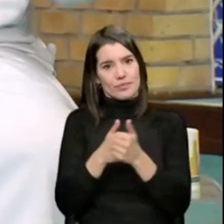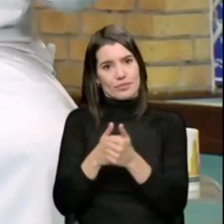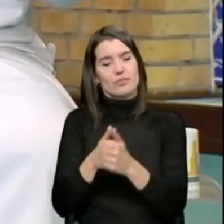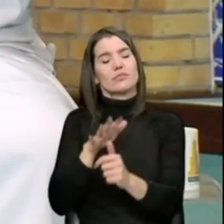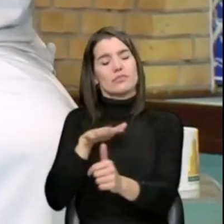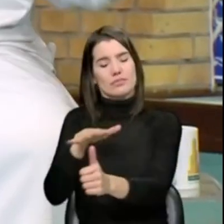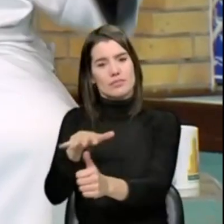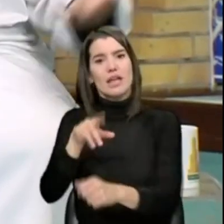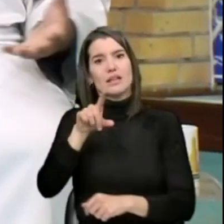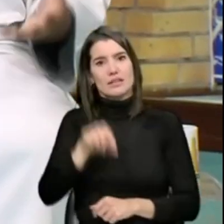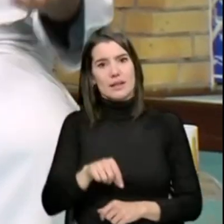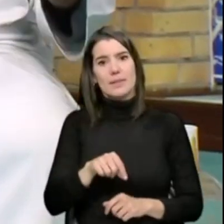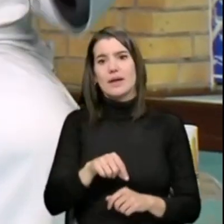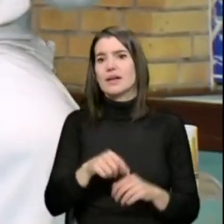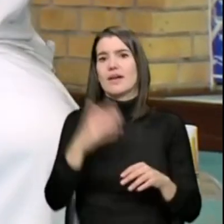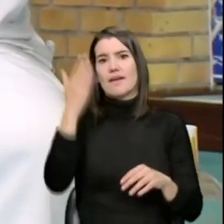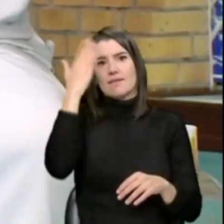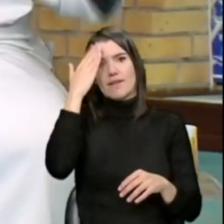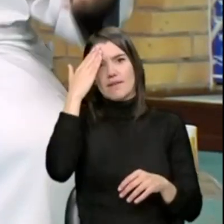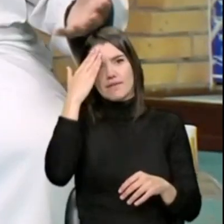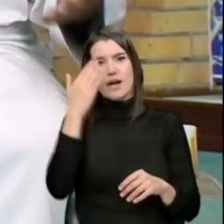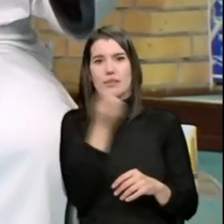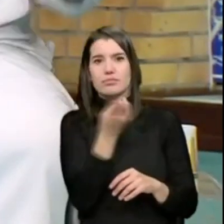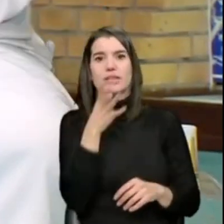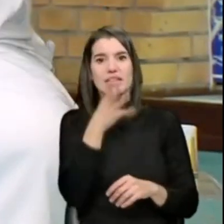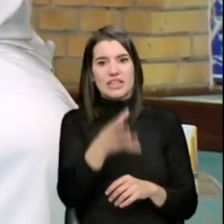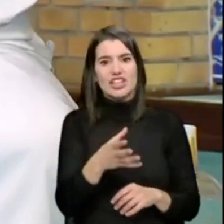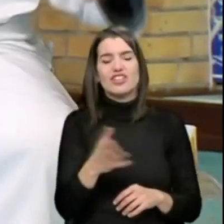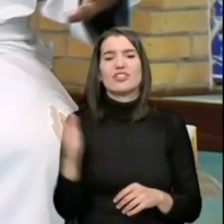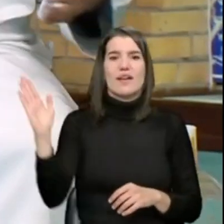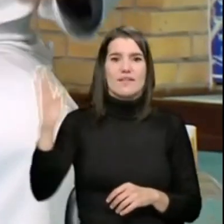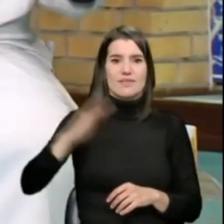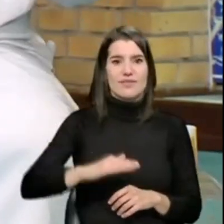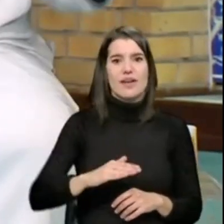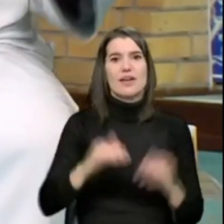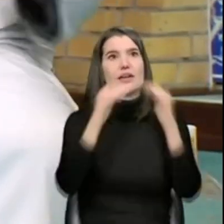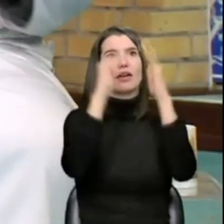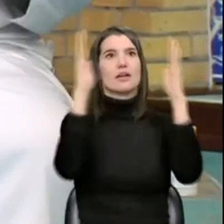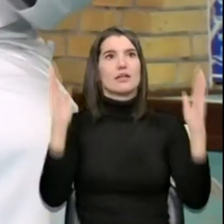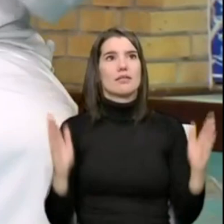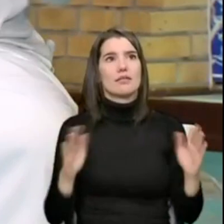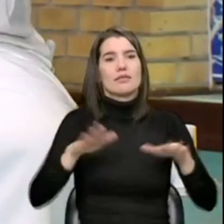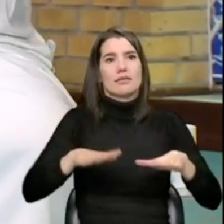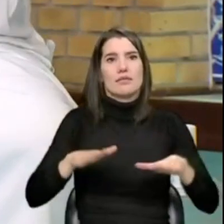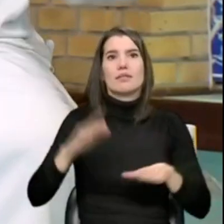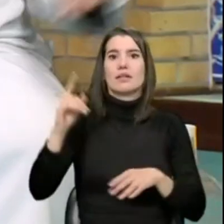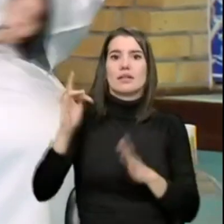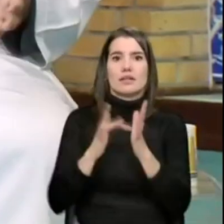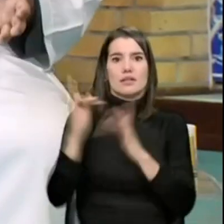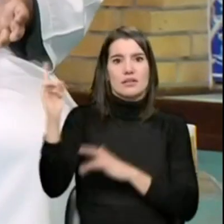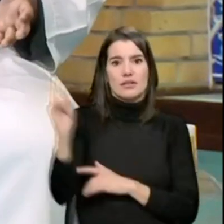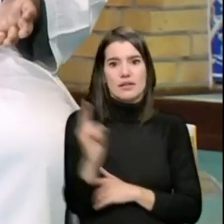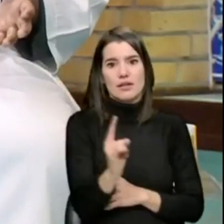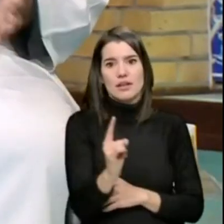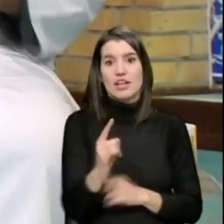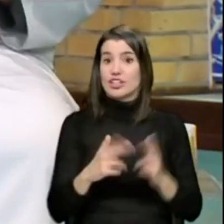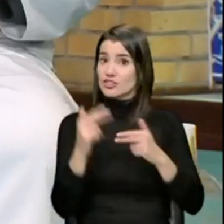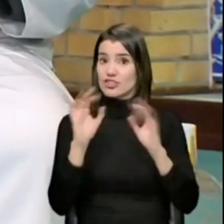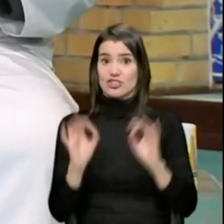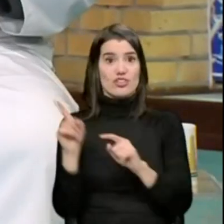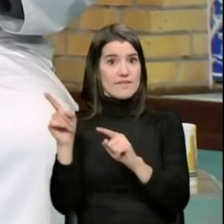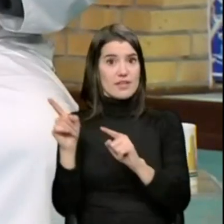depois há todas as profecias que dizem que ele virá numa mesquita e como é que vai ser, enfim, aquela mesquita ainda hoje já está feita e